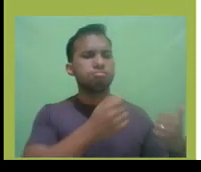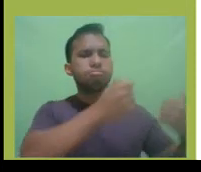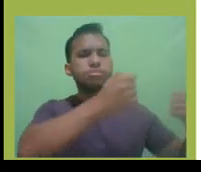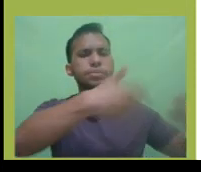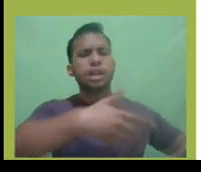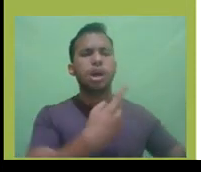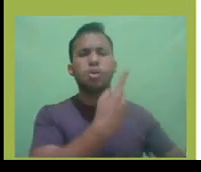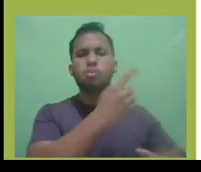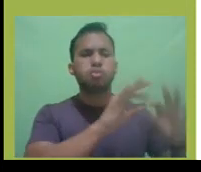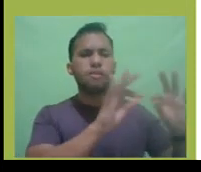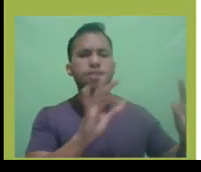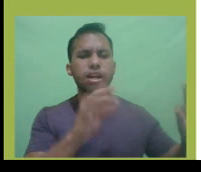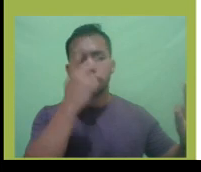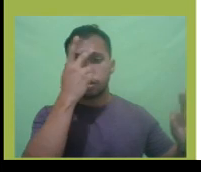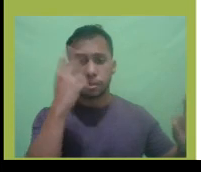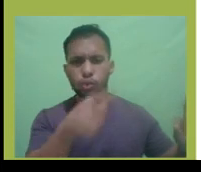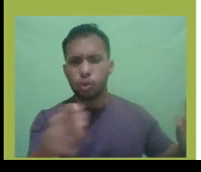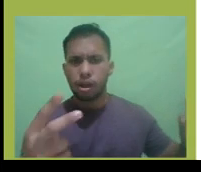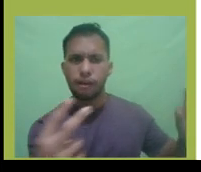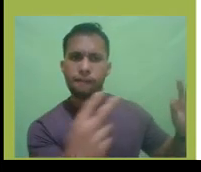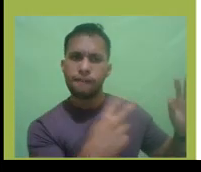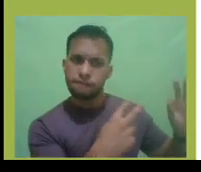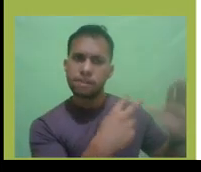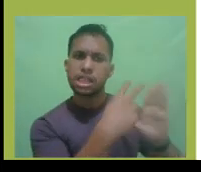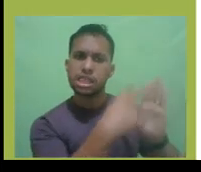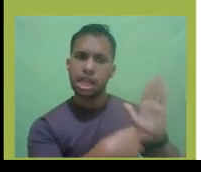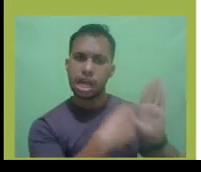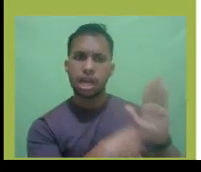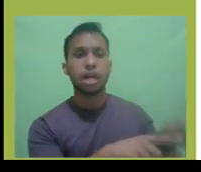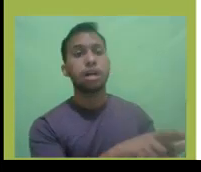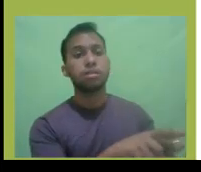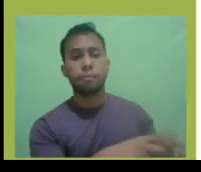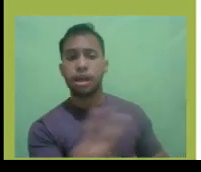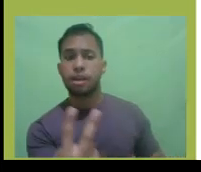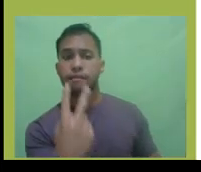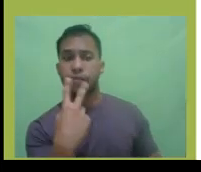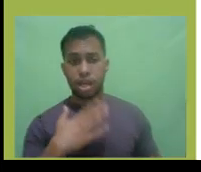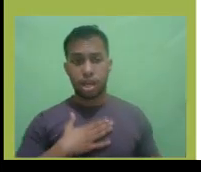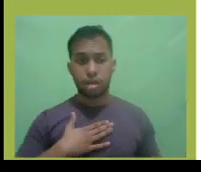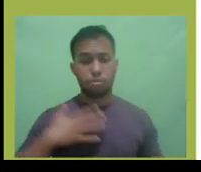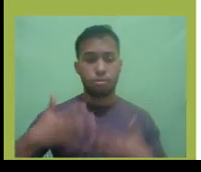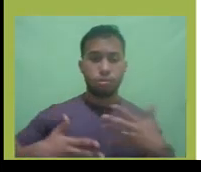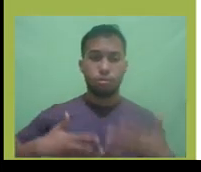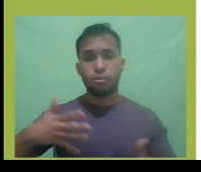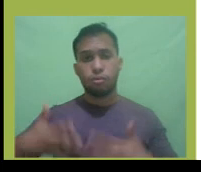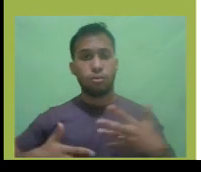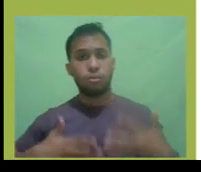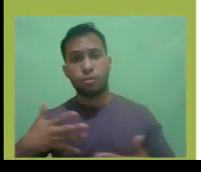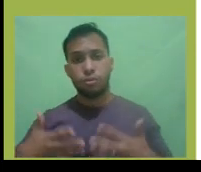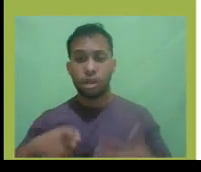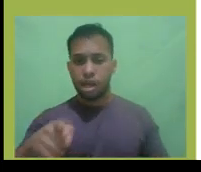sua fala, e em algum momento ele pode passar o olho e ver do que se trata aquilo e acompanhar a sua